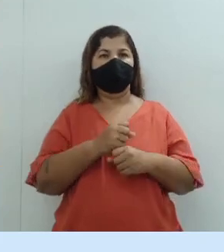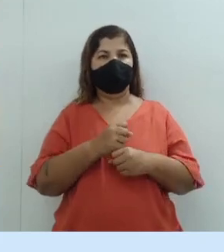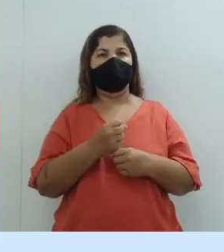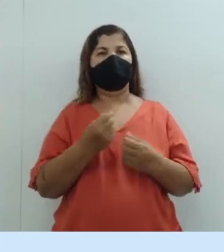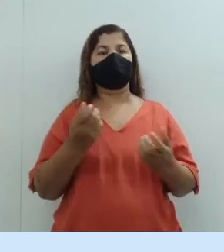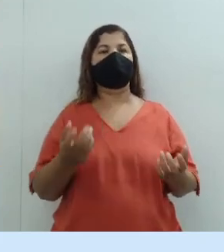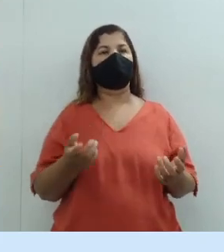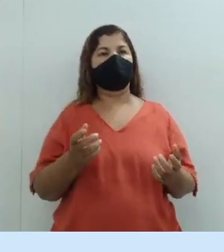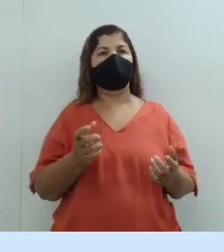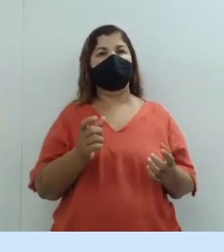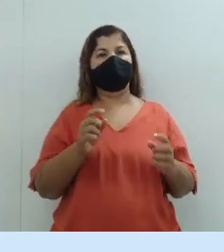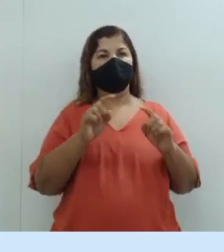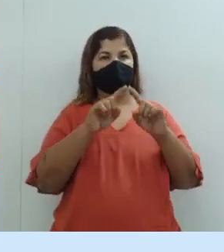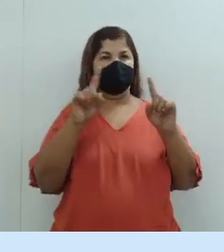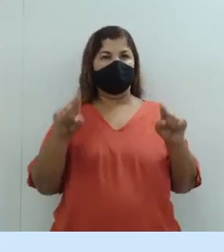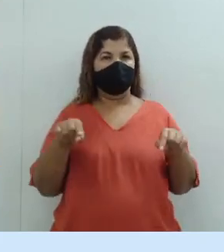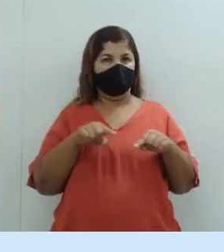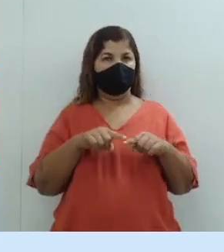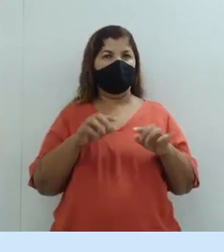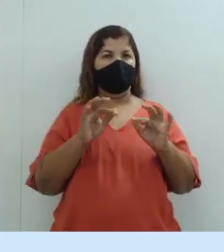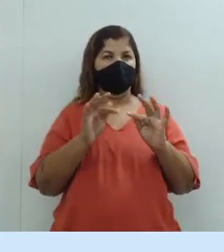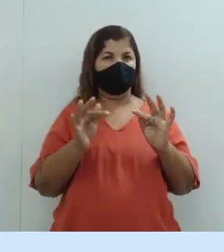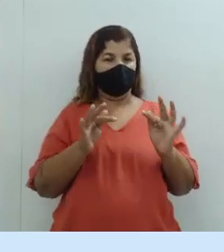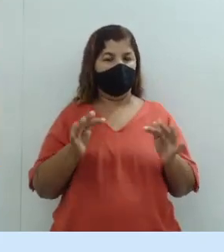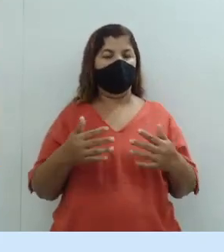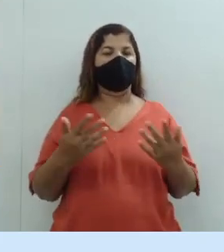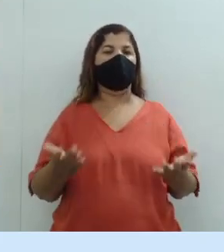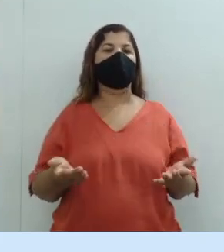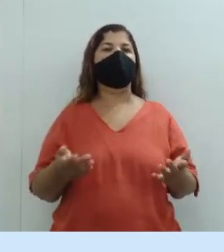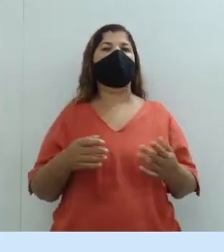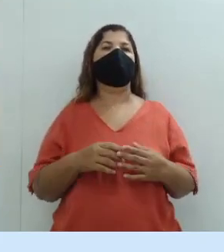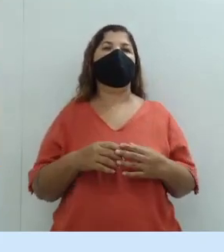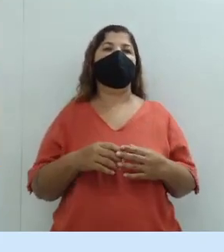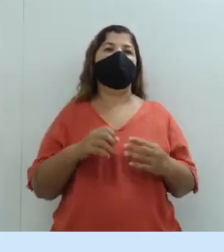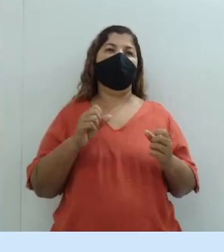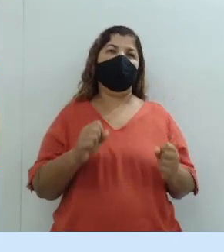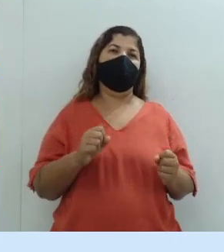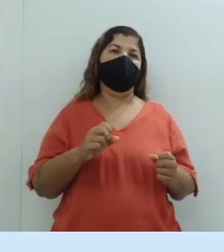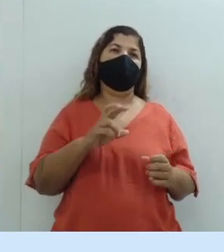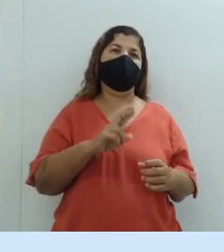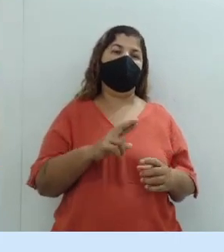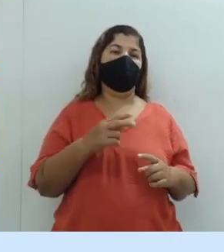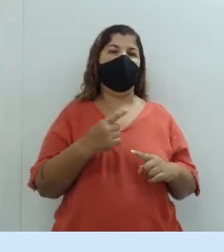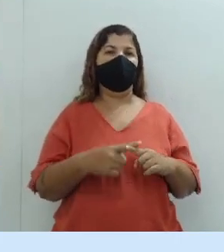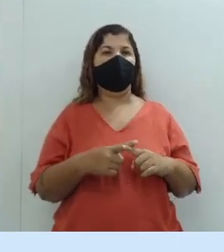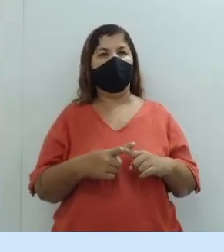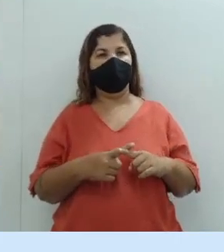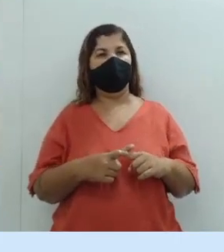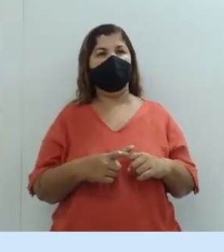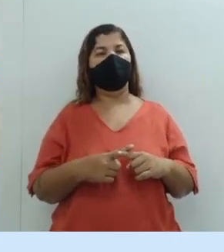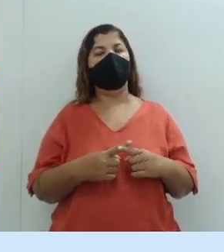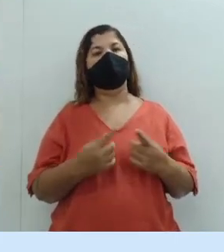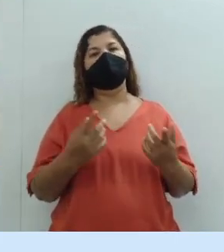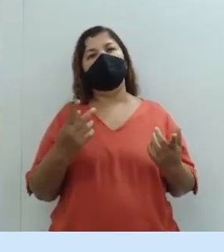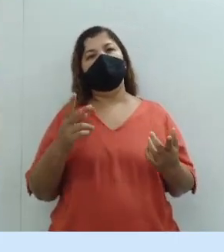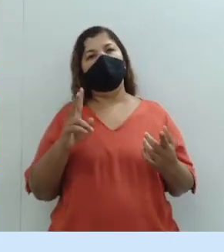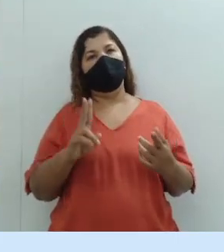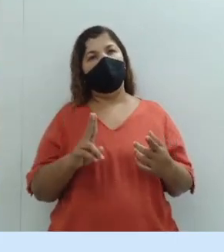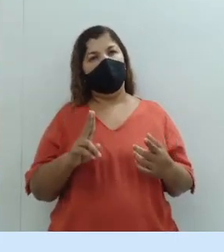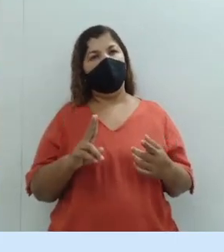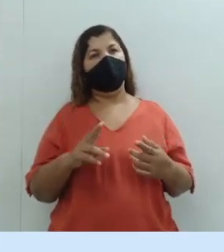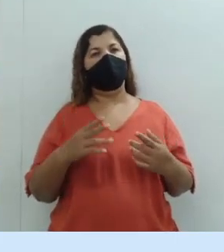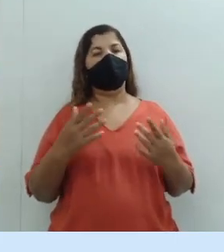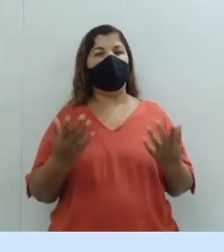potencial vezes a corrente, ou ainda pode ser calculada como a resistência vezes a corrente elevada ao quadrado, ou